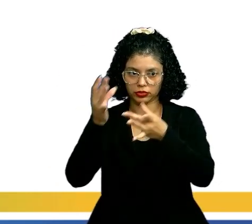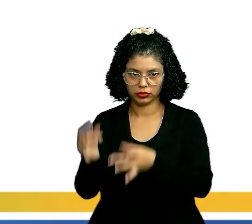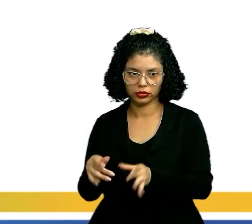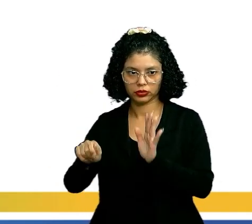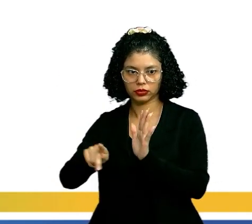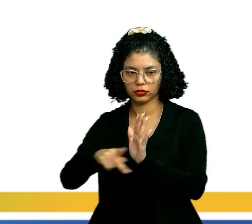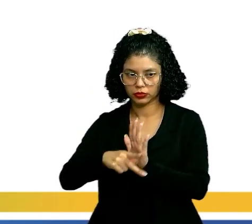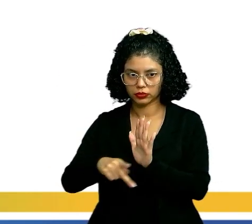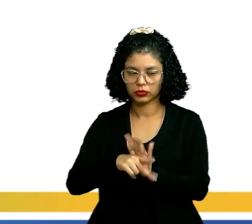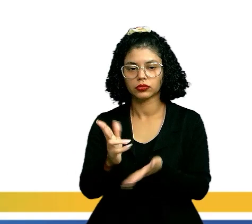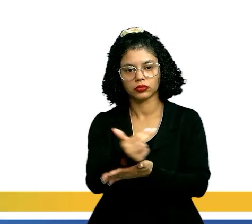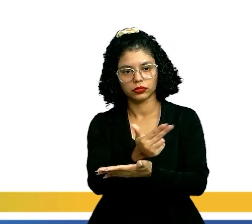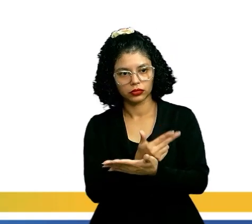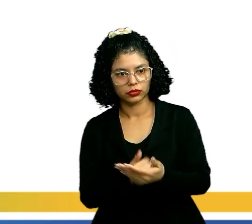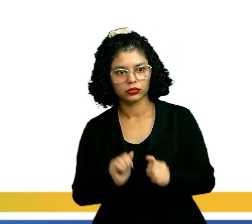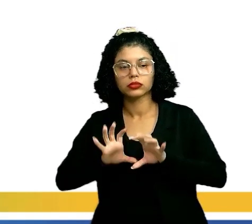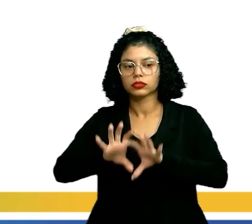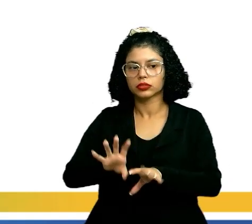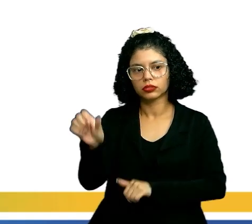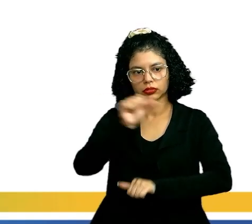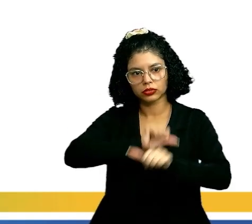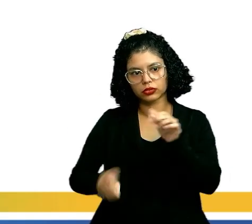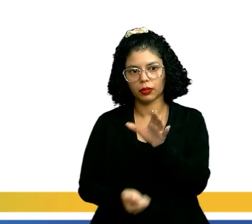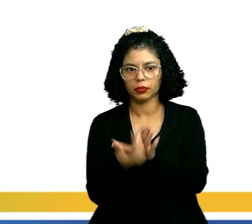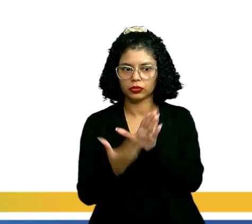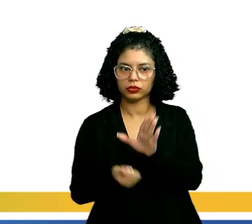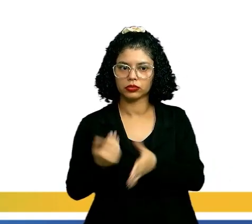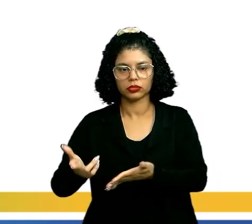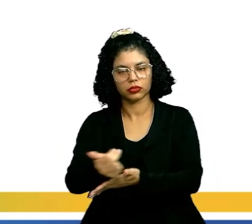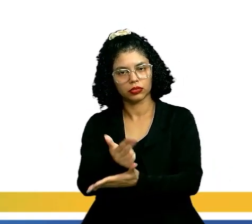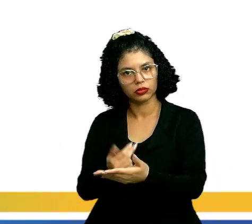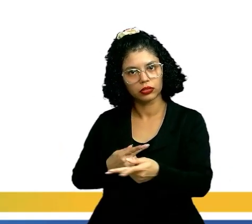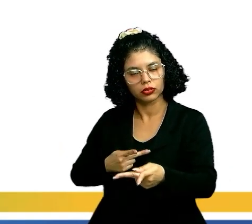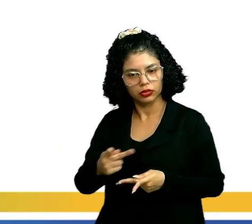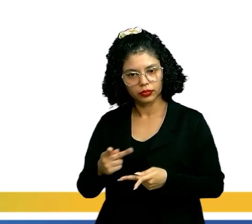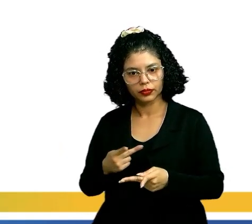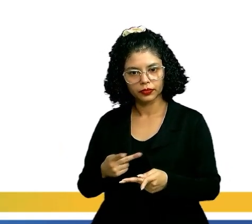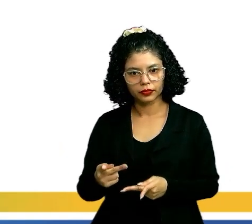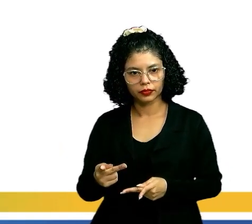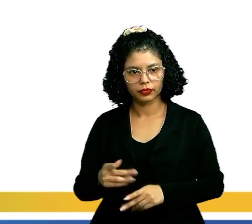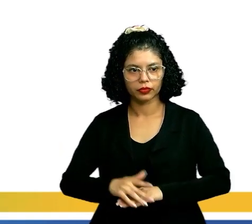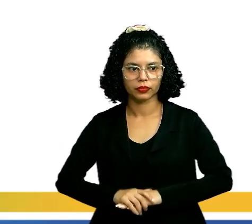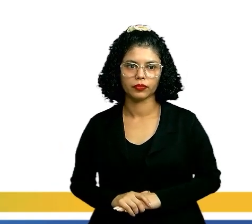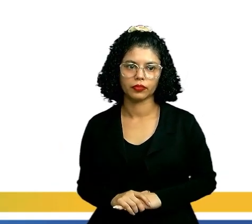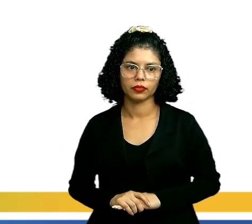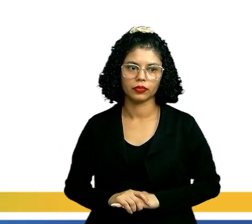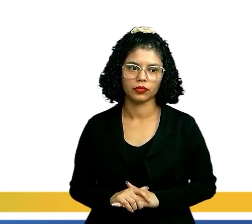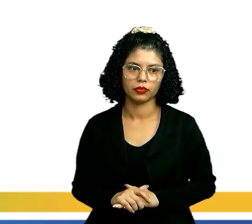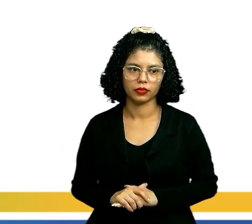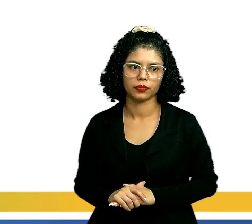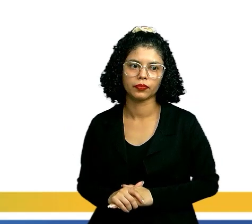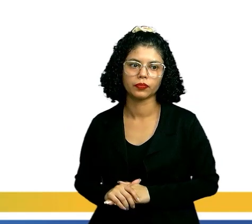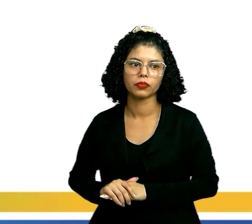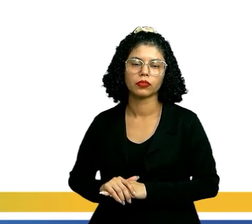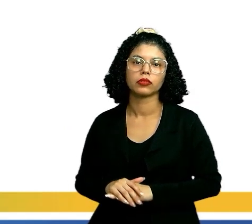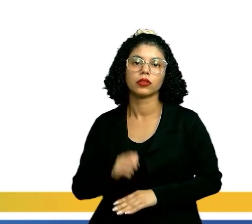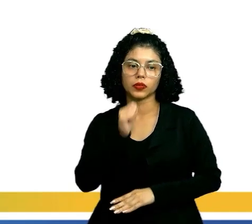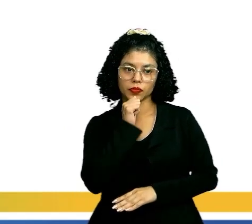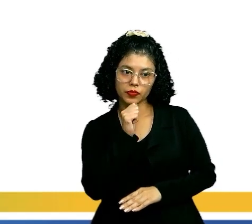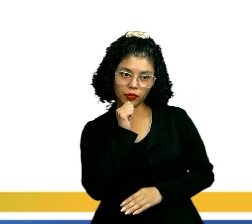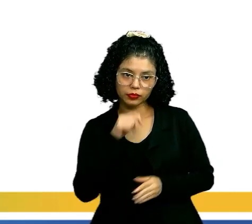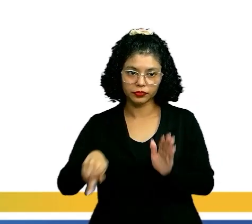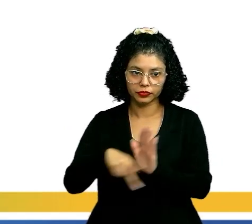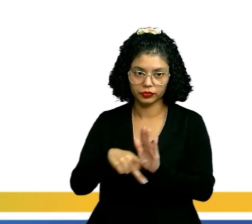eram financiadores de artistas, tendo em troca produção artística por projeto. Os